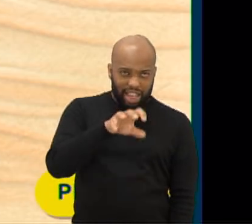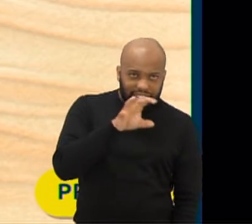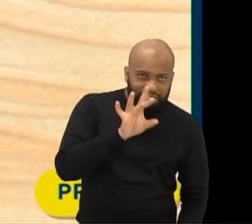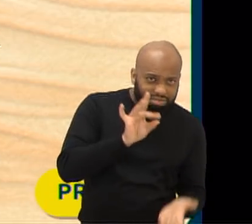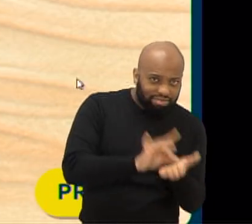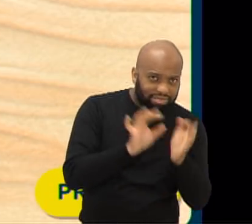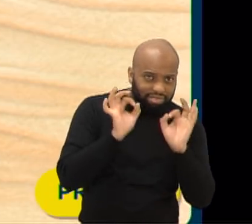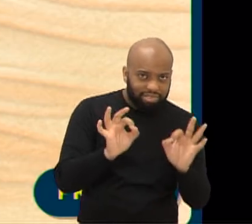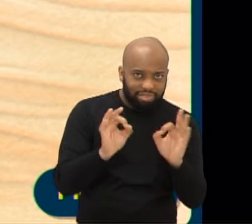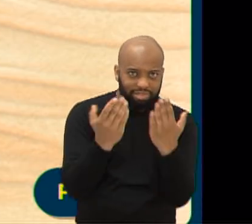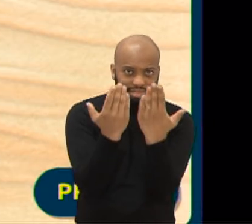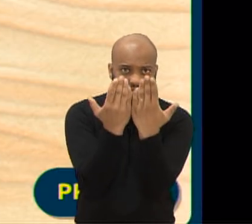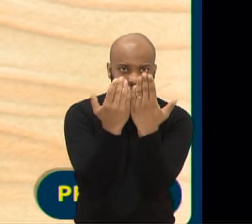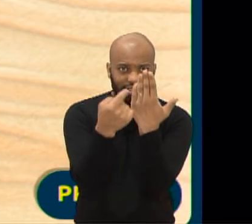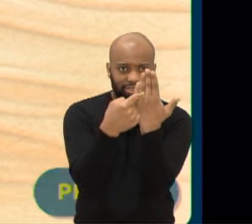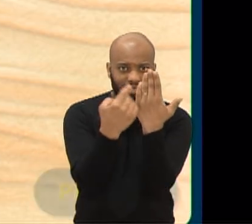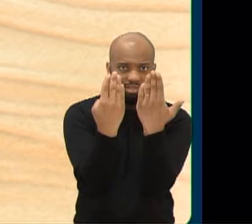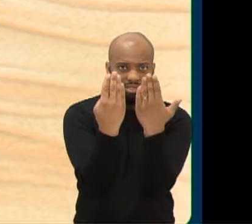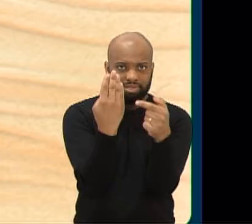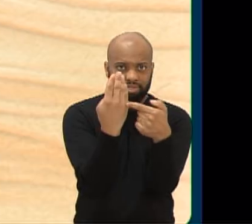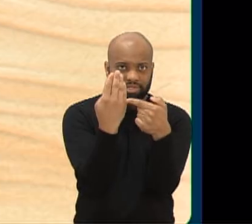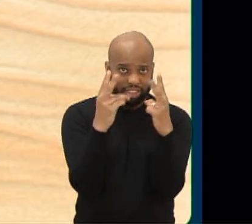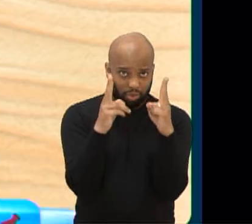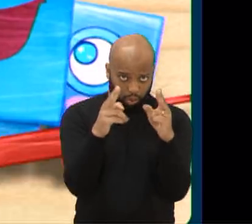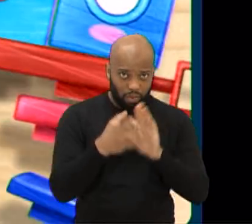Está tudo igual? Vamos conferir?